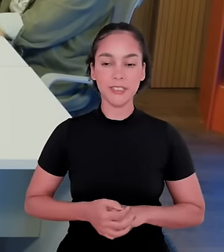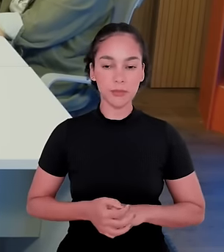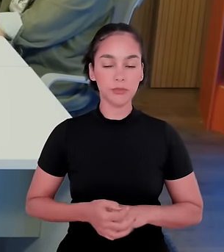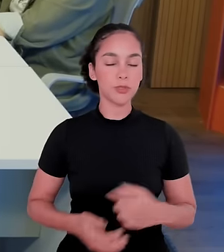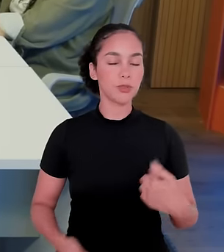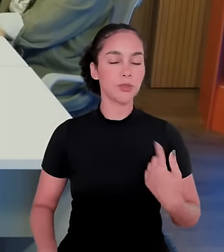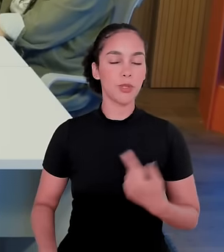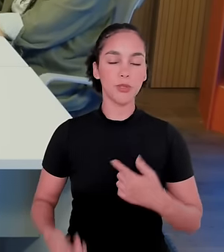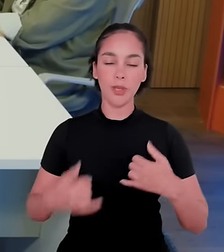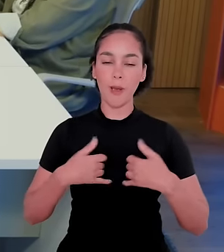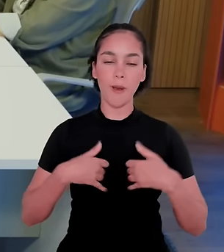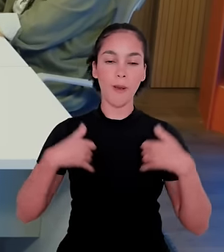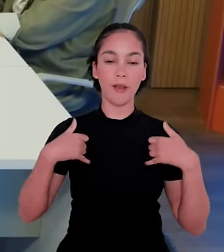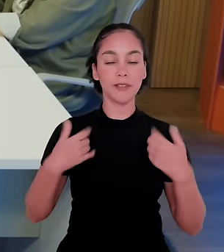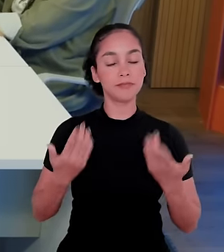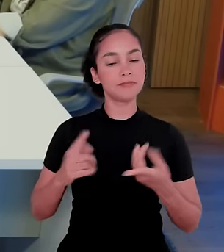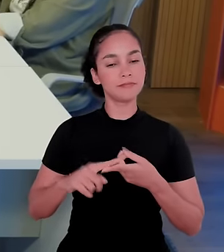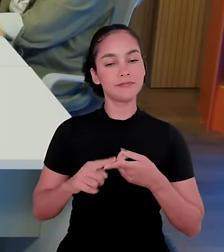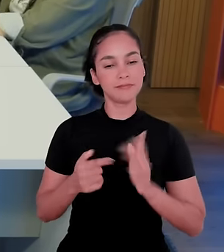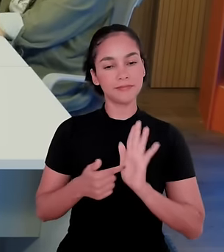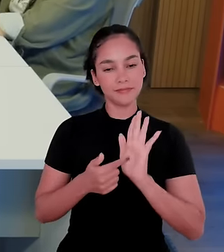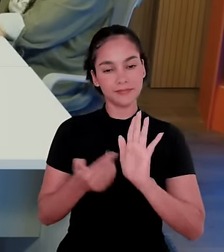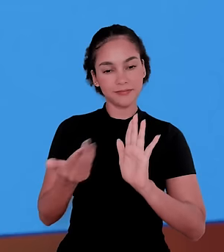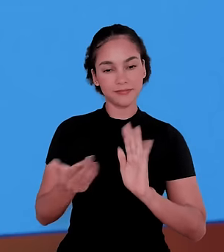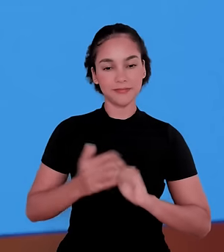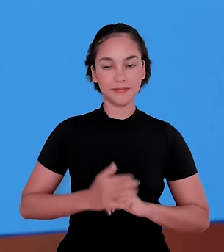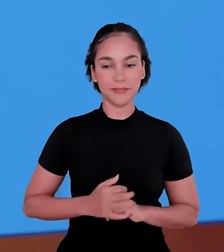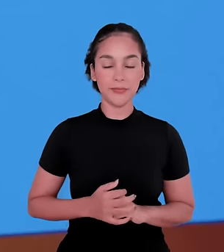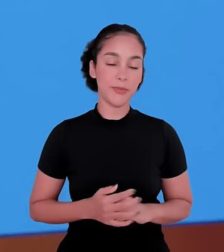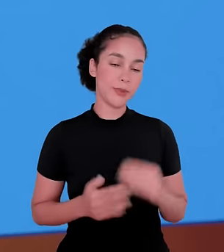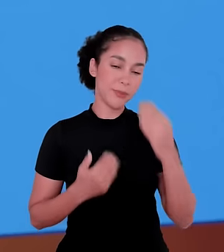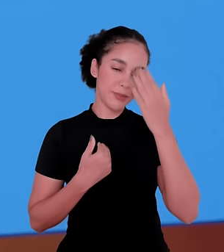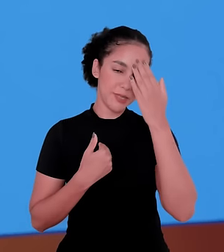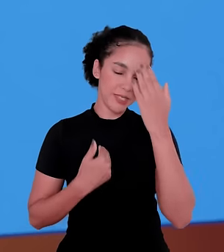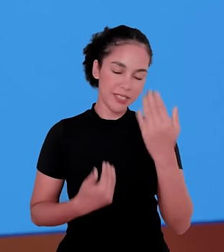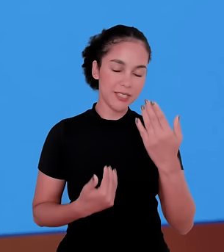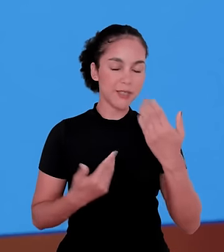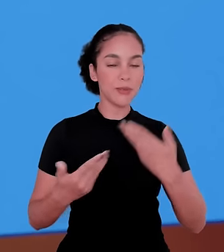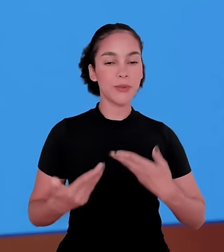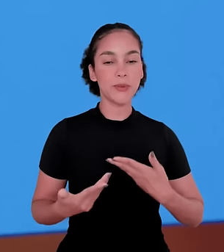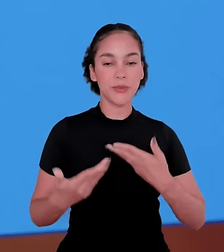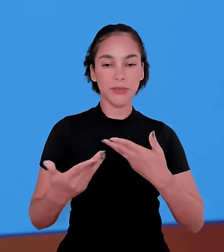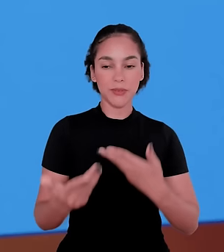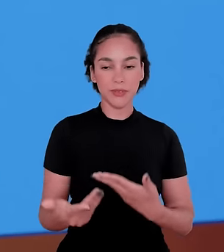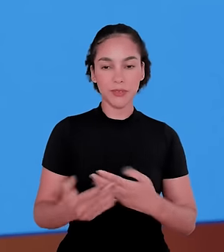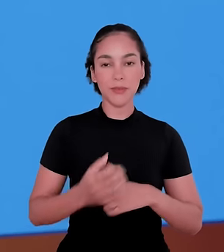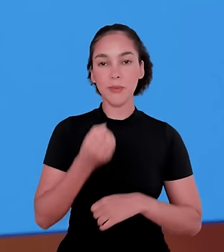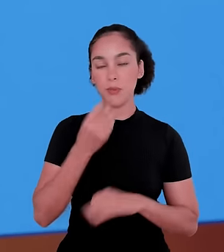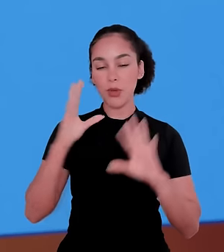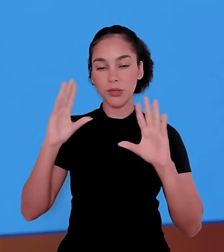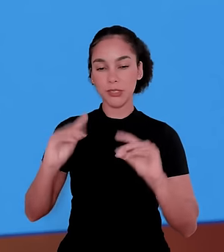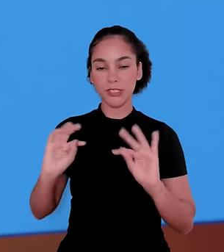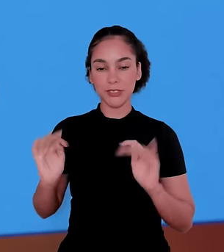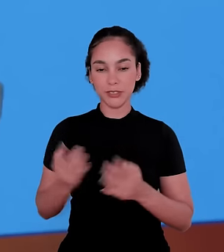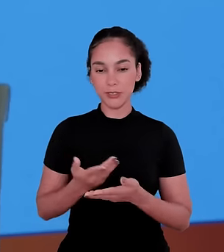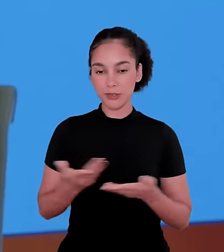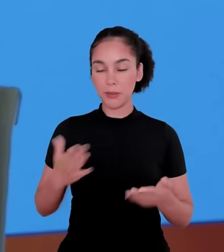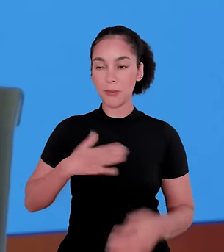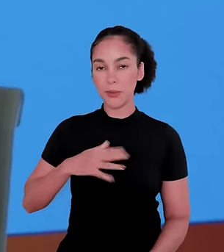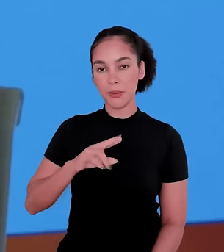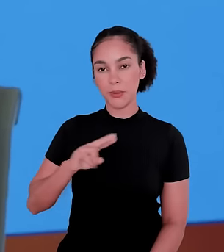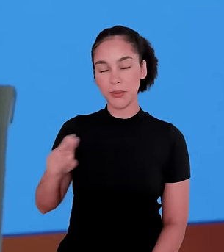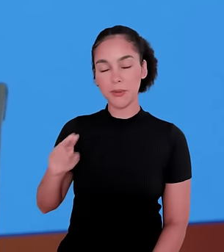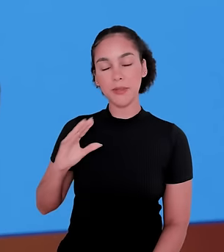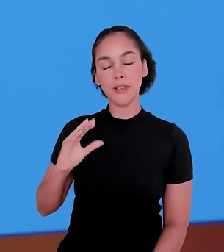tá muito honrado aqui eu gostaria que você também se apresentasse obrigada a vocês pelo convite Eh boa noite a todos meu nome é